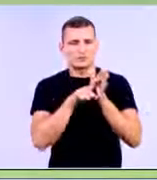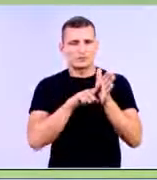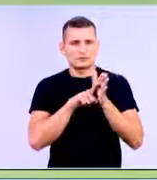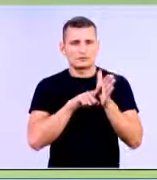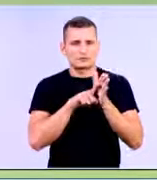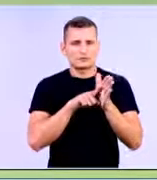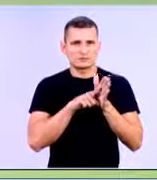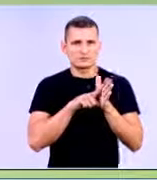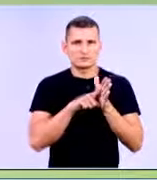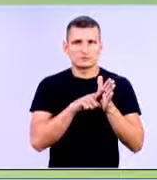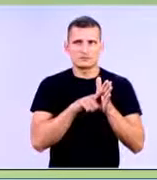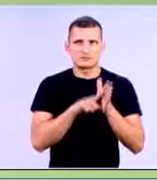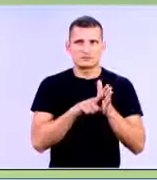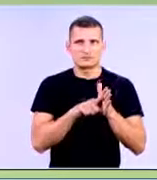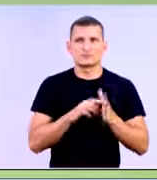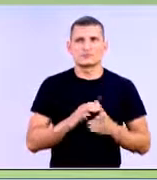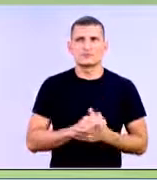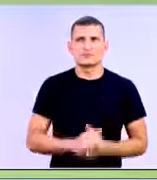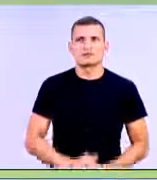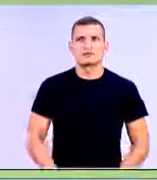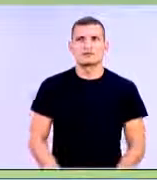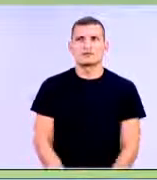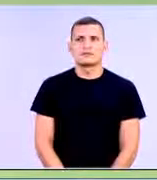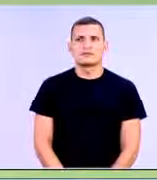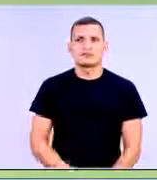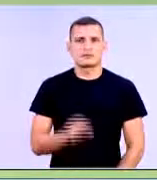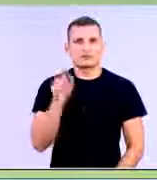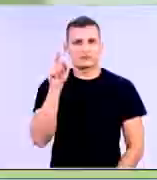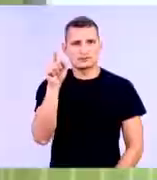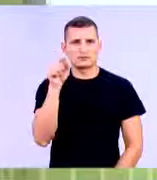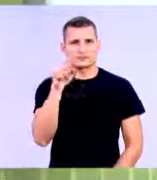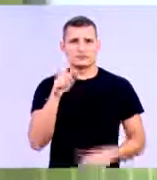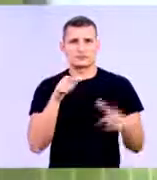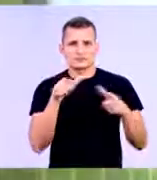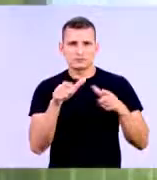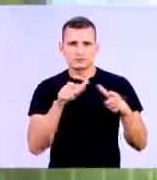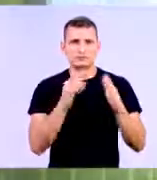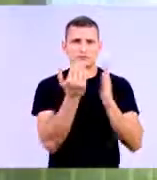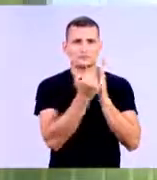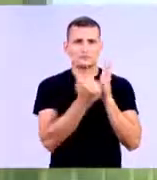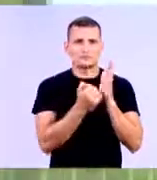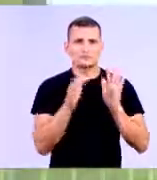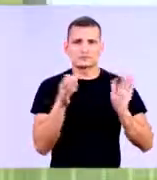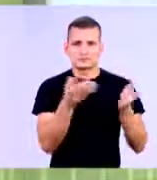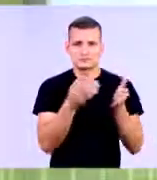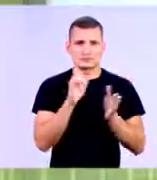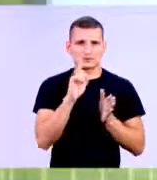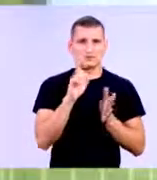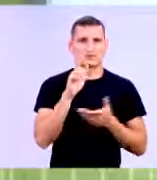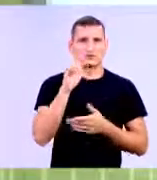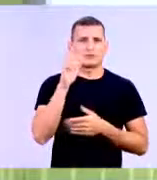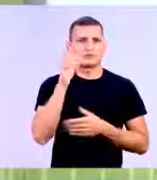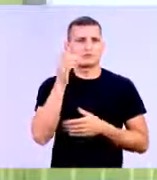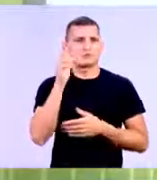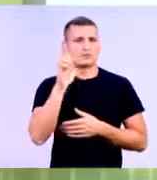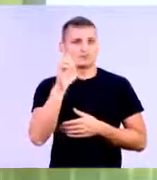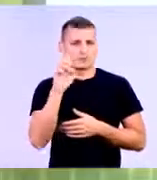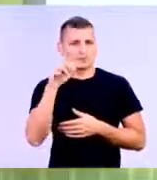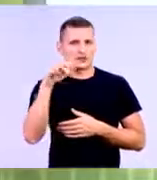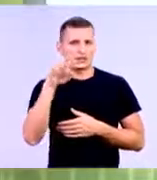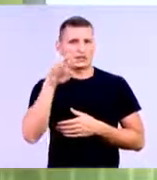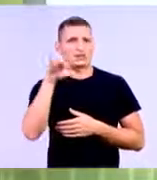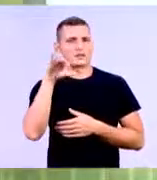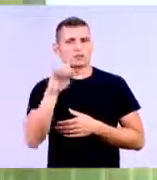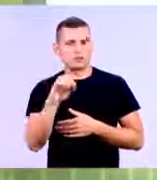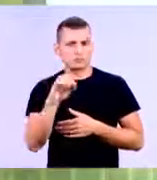Ou seja, nesse caso, você vai trabalhar com um programa específico e não um programa genérico em relação à abordagem